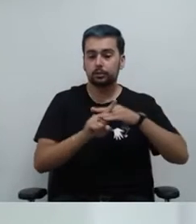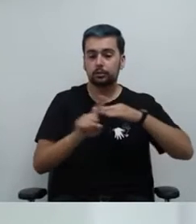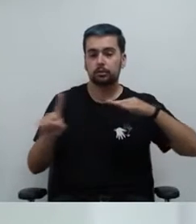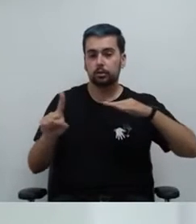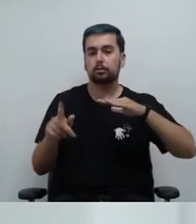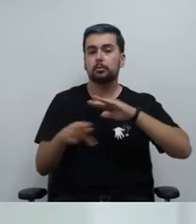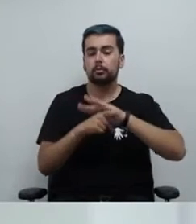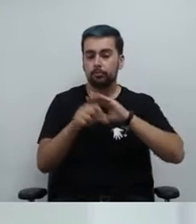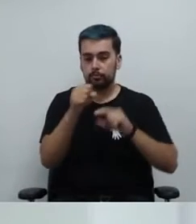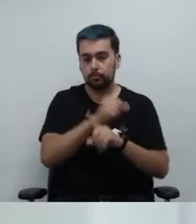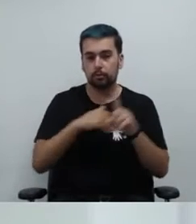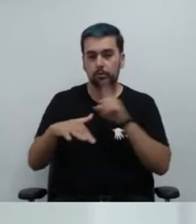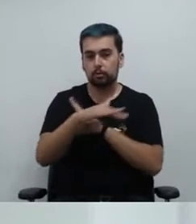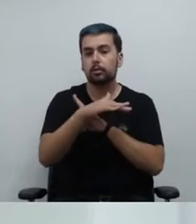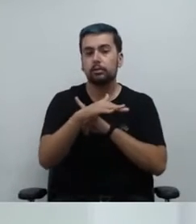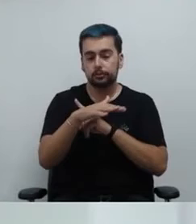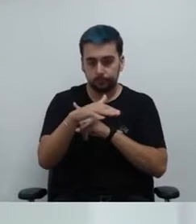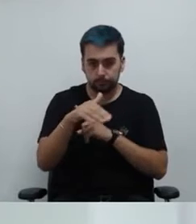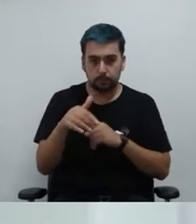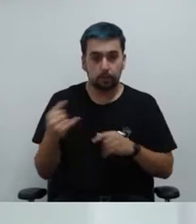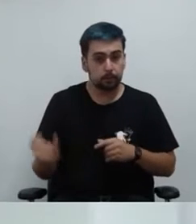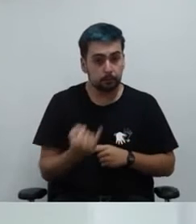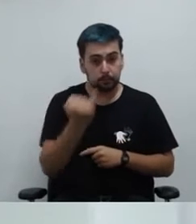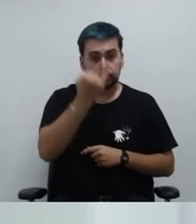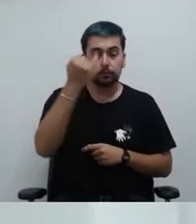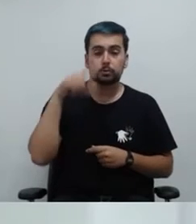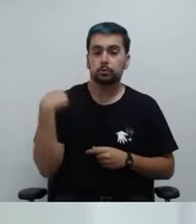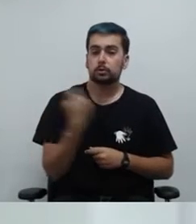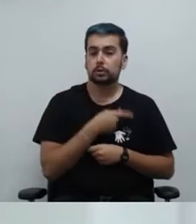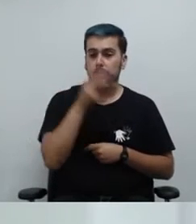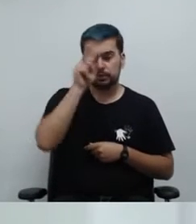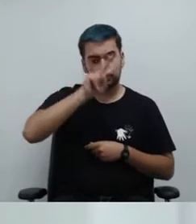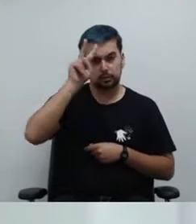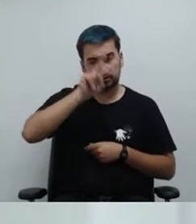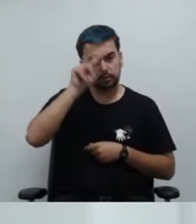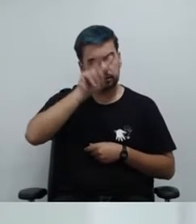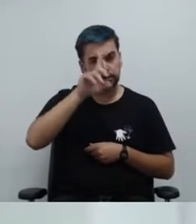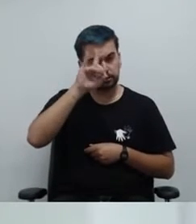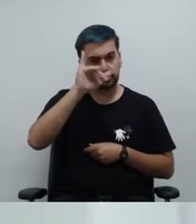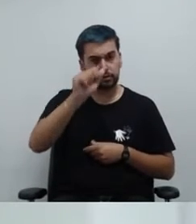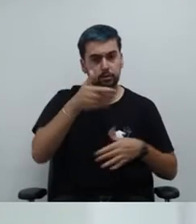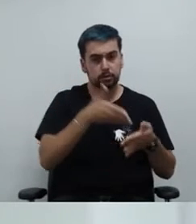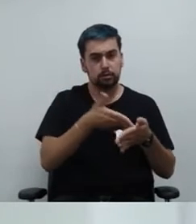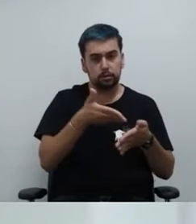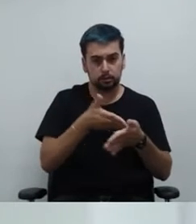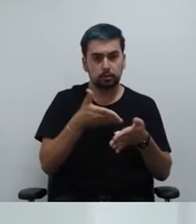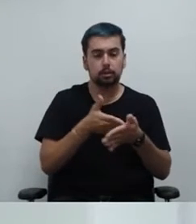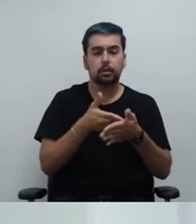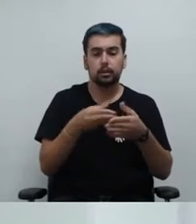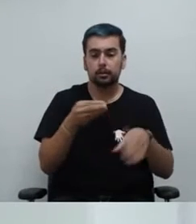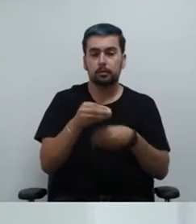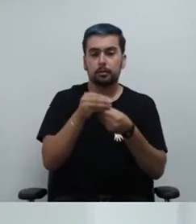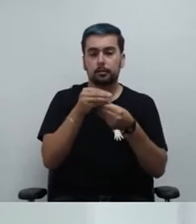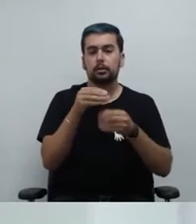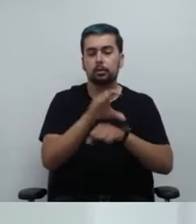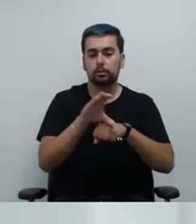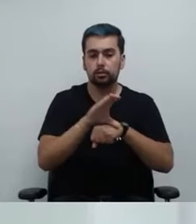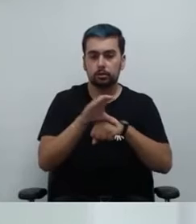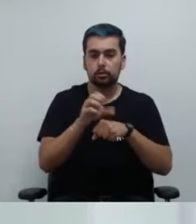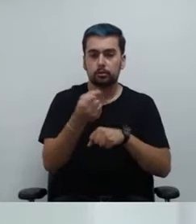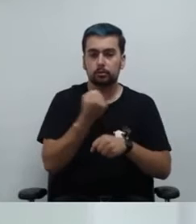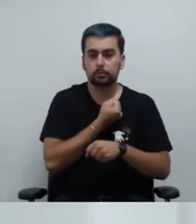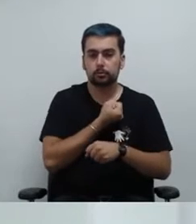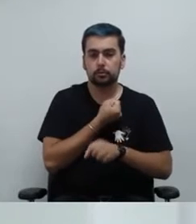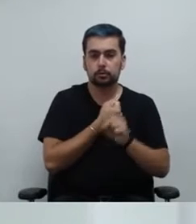e adensamento populacional, é importante rememorar que o prazo estipulado pela Emenda Constitucional 80 para que a